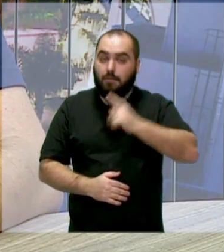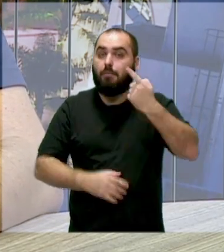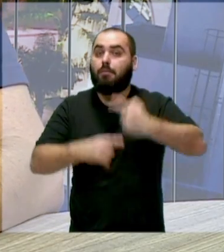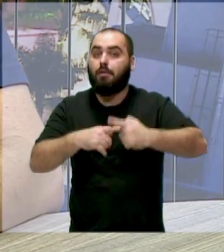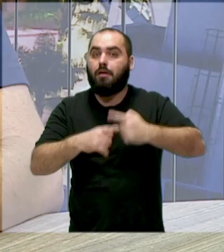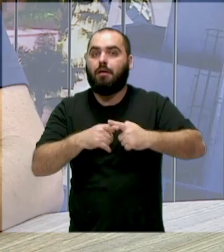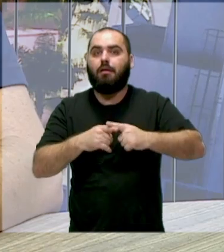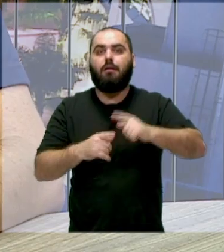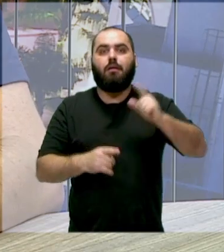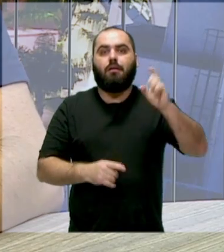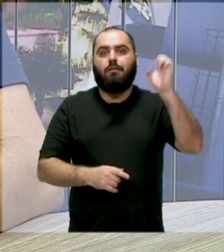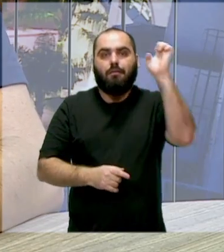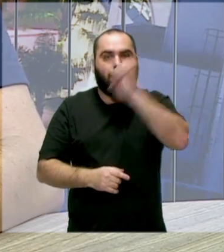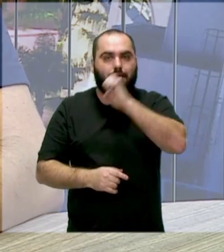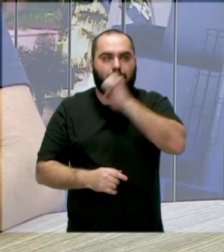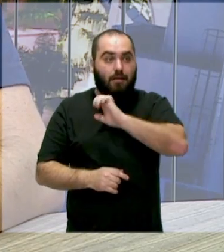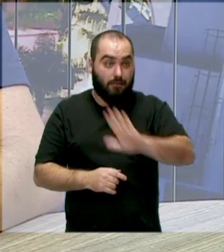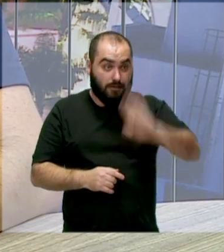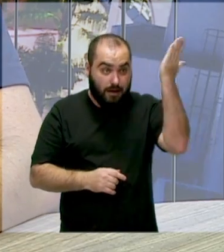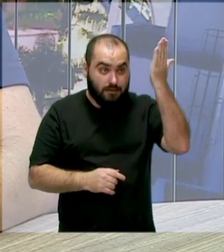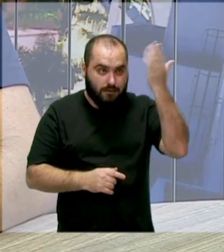né? Acontece o problema, vamos fazer.